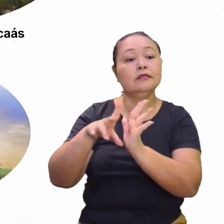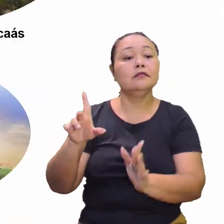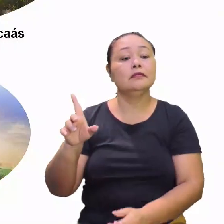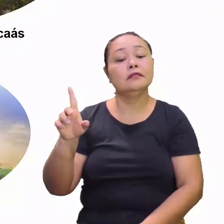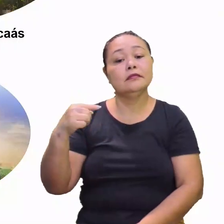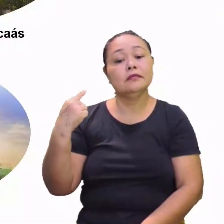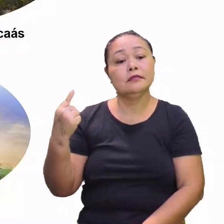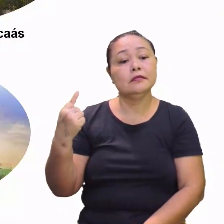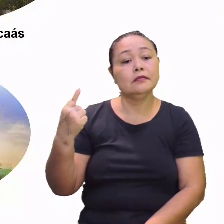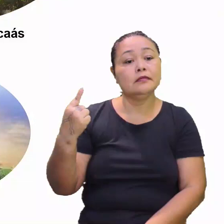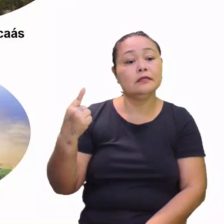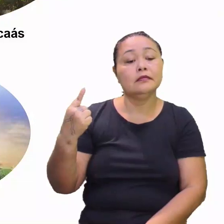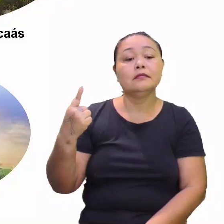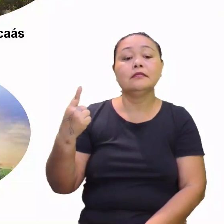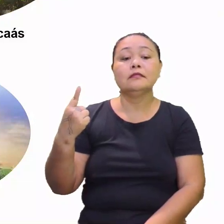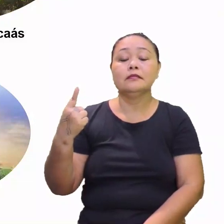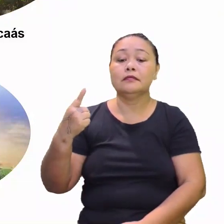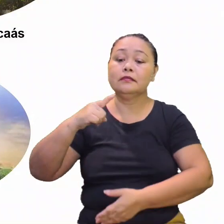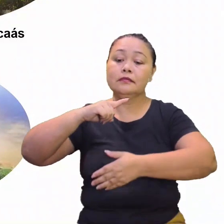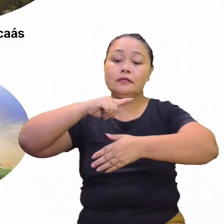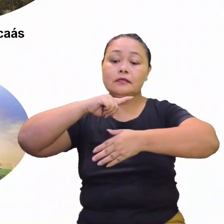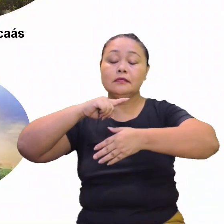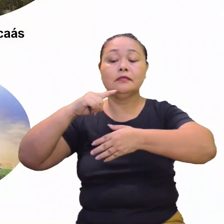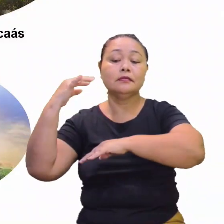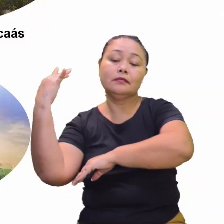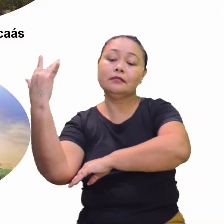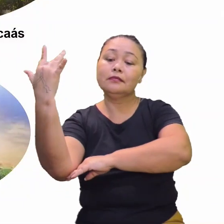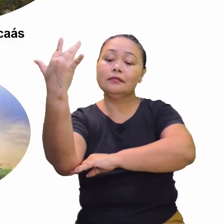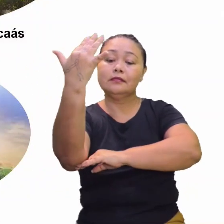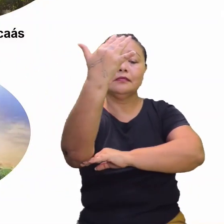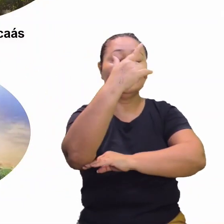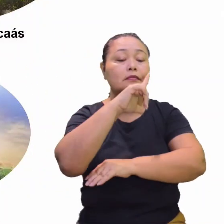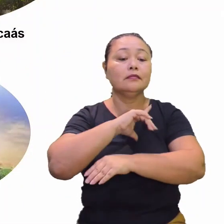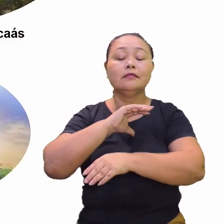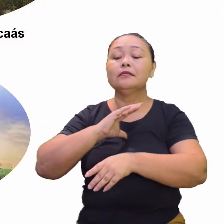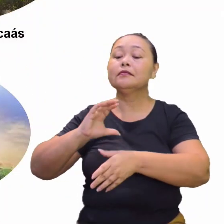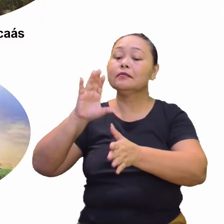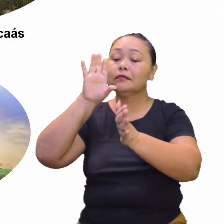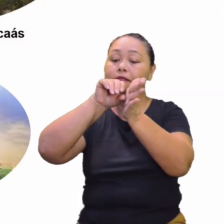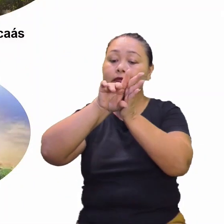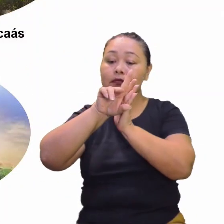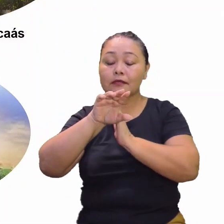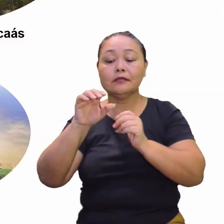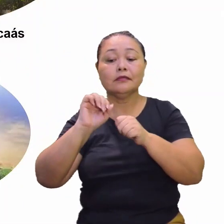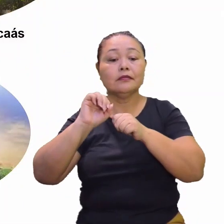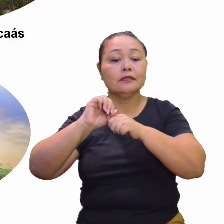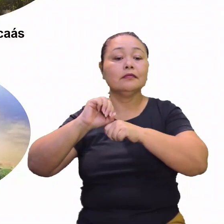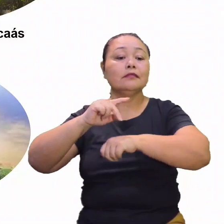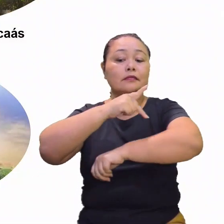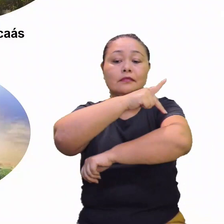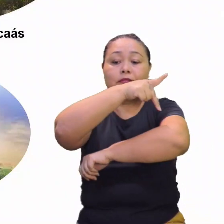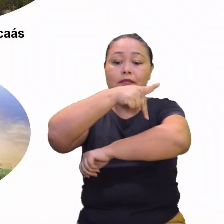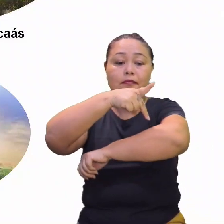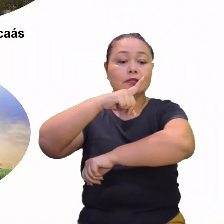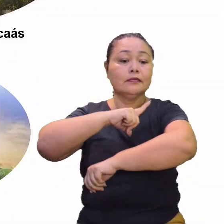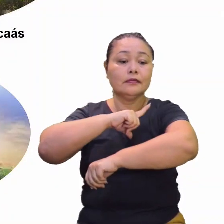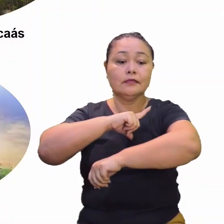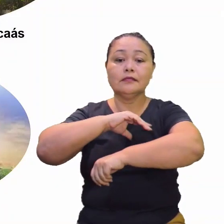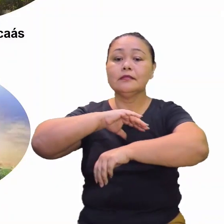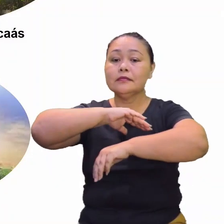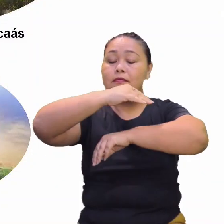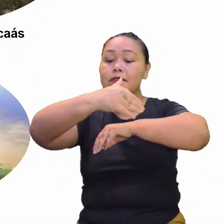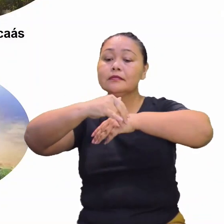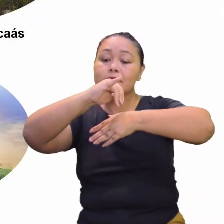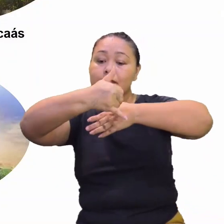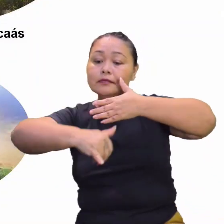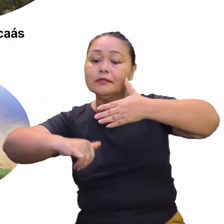madeira mamoré. Aí nós temos aí de natureza, né? Cacoal, Seva Park. Temos Vale das